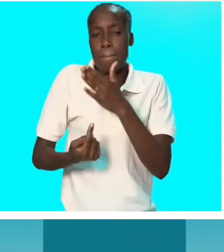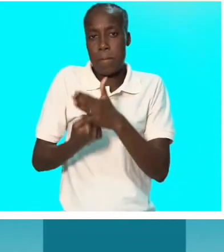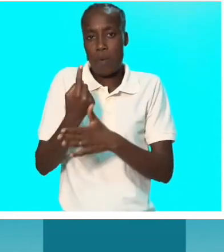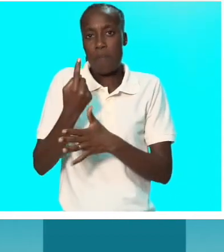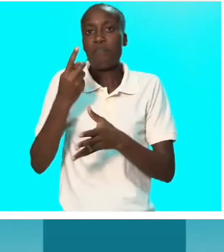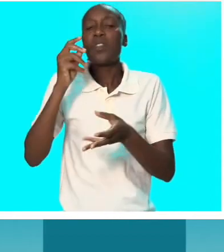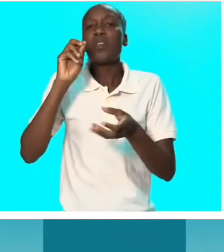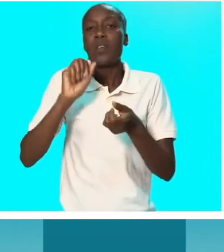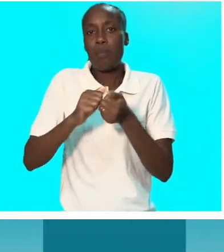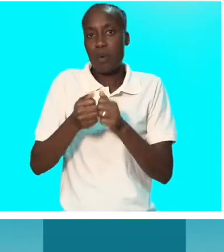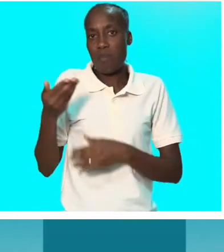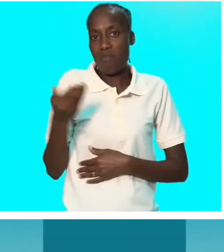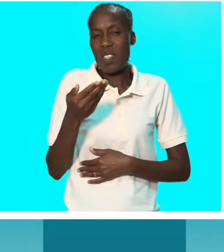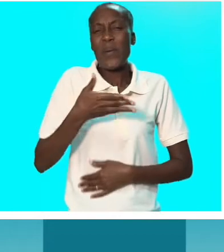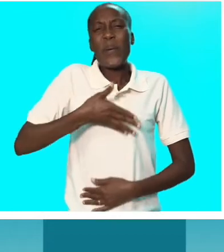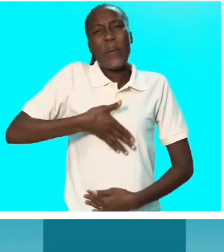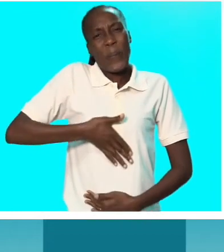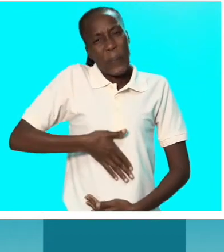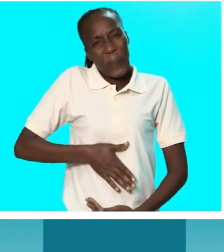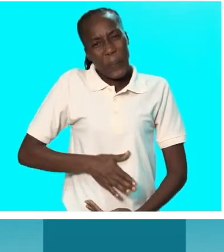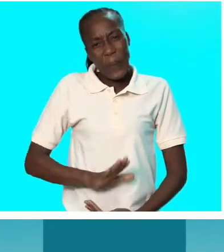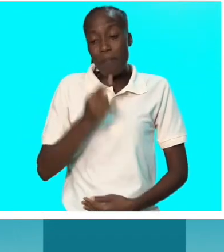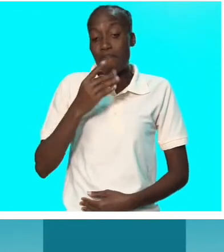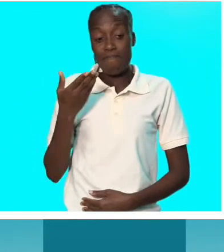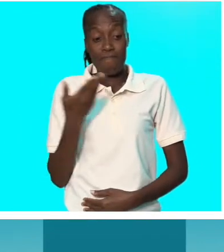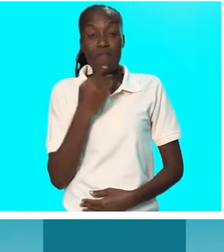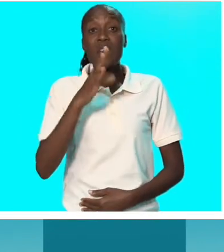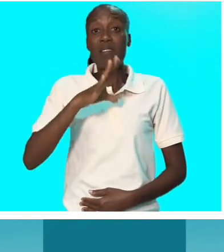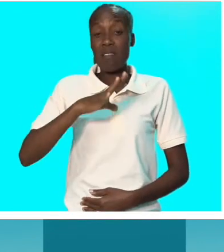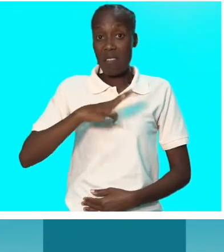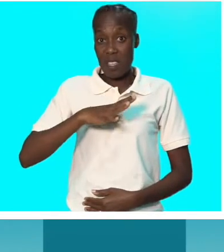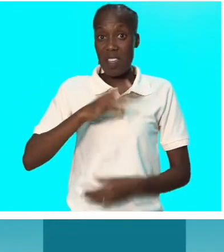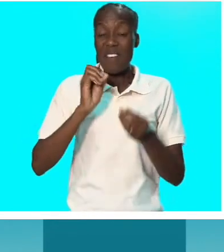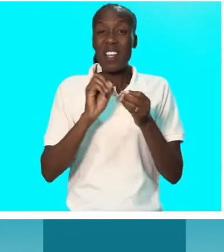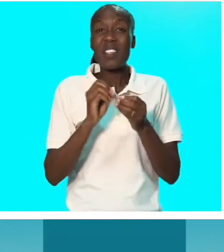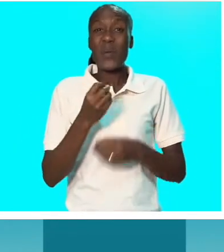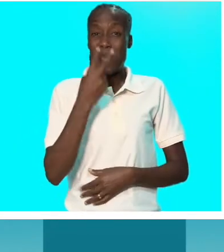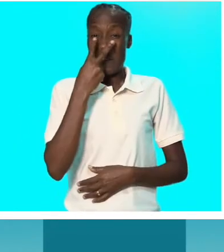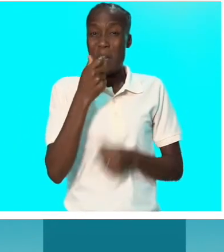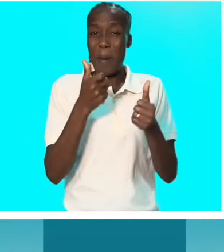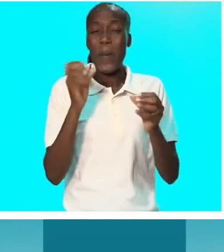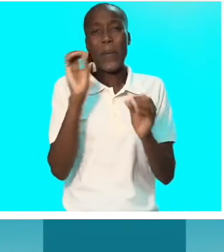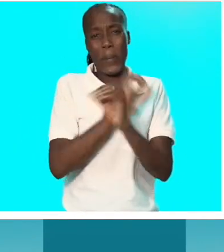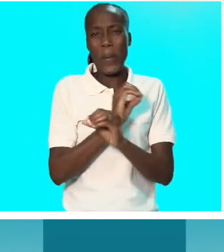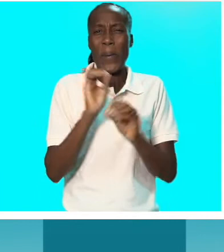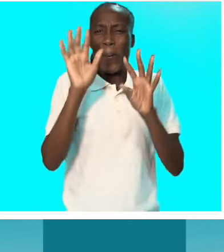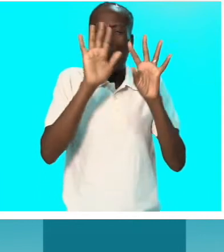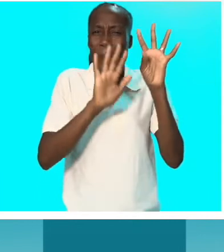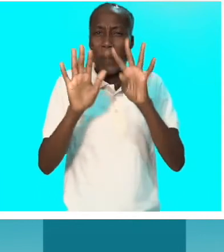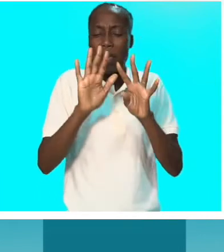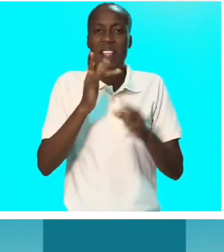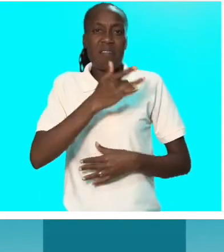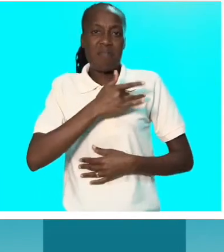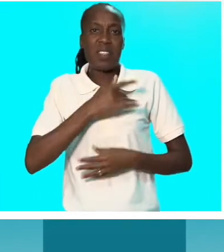resulta da estimulação frequente da fome. Formar fora do normal e visão nublada são alguns